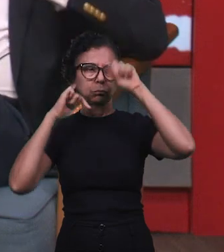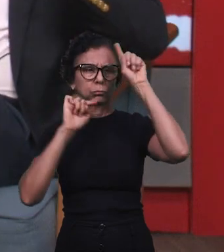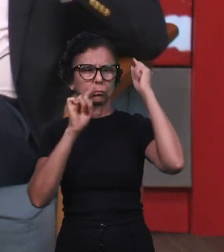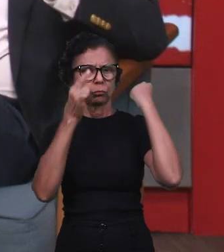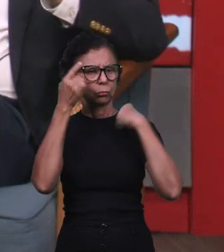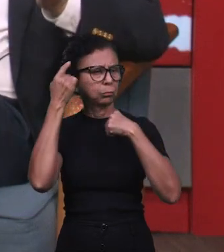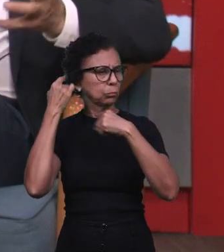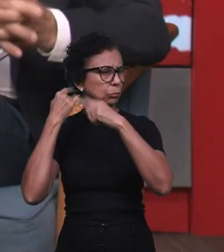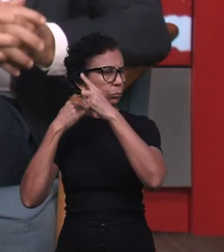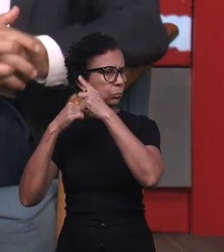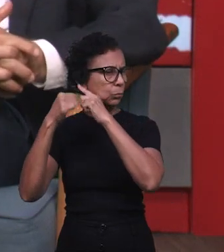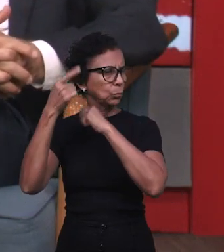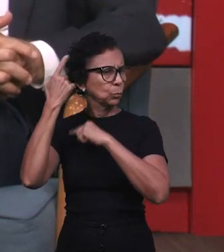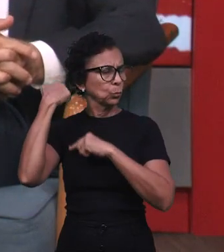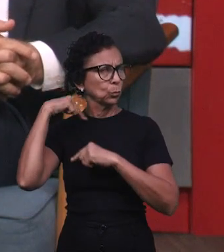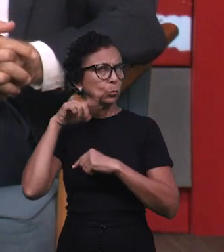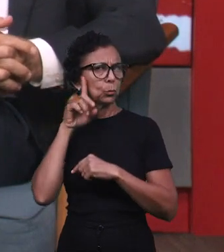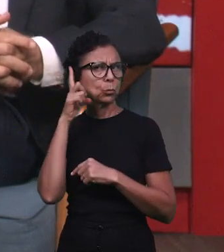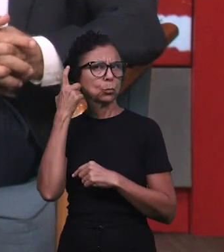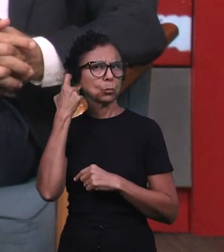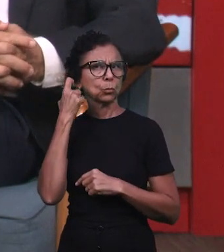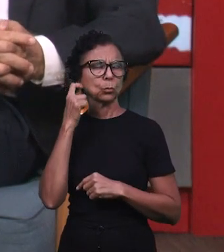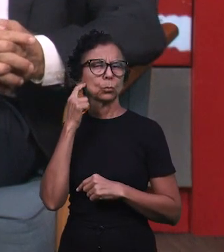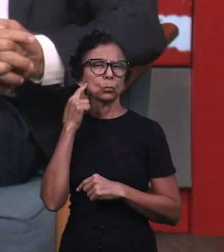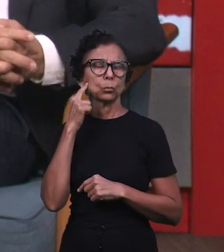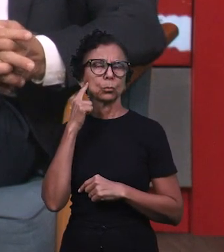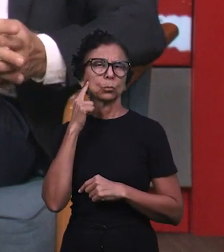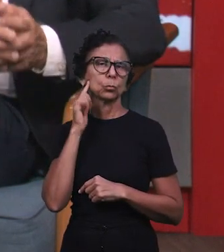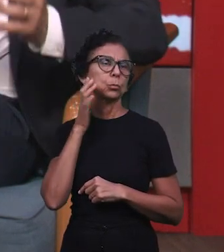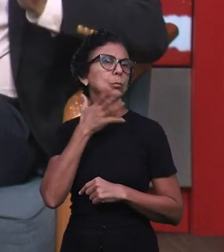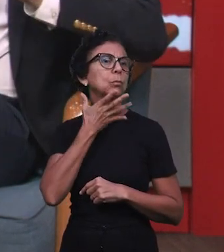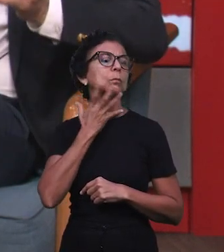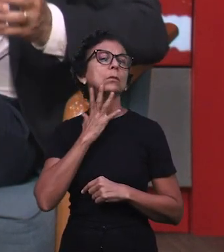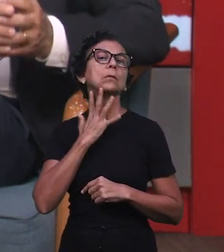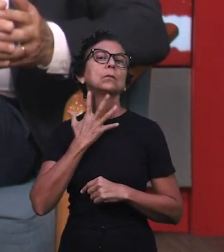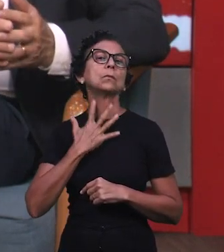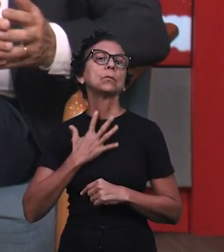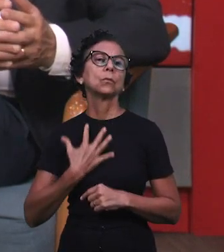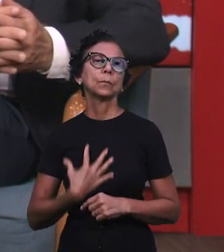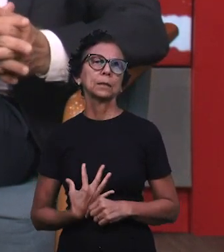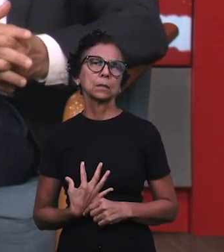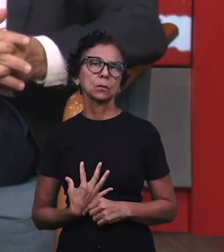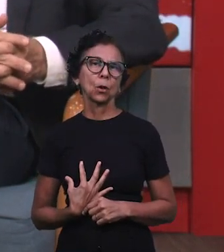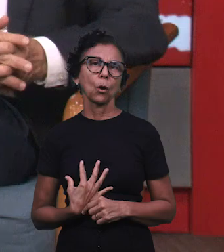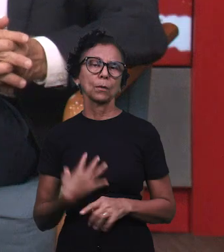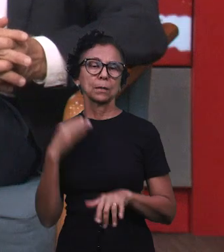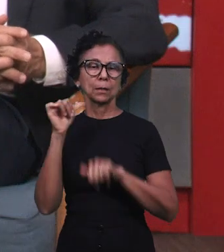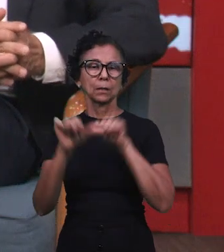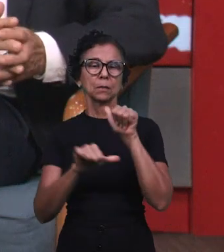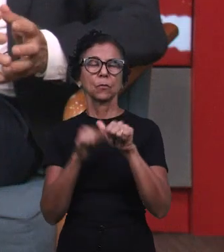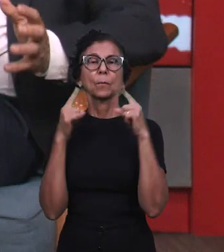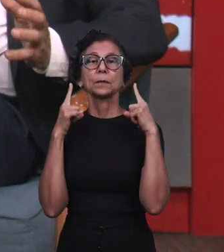compartimentos, de todo o aparelho fonador. Esse ar forma sons.